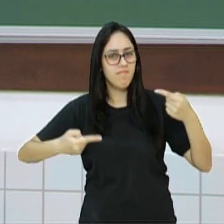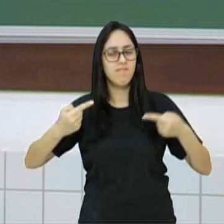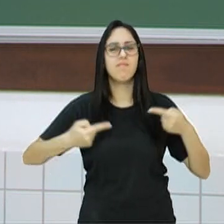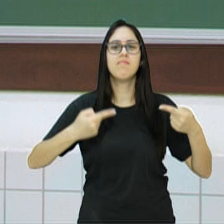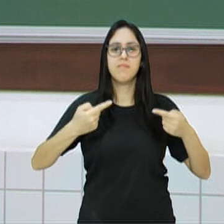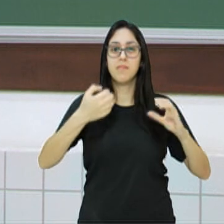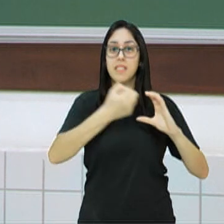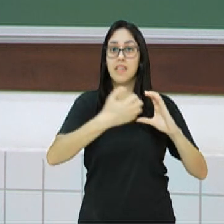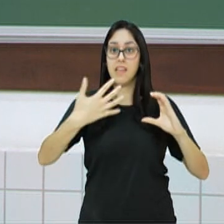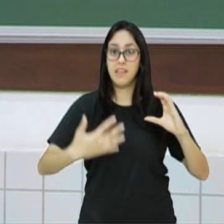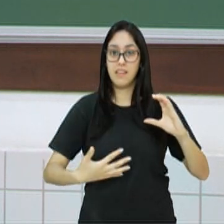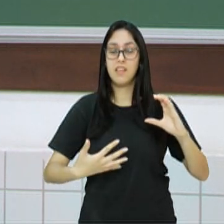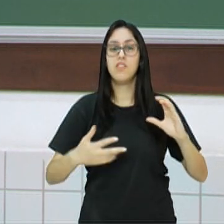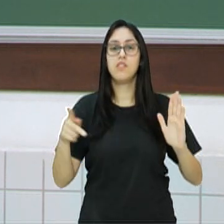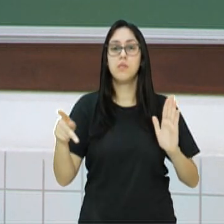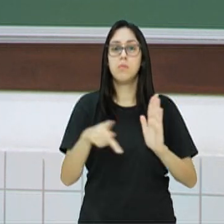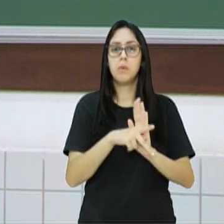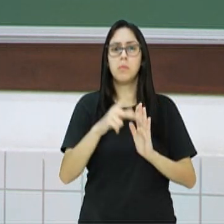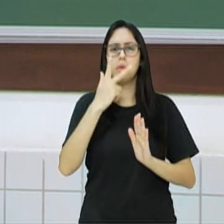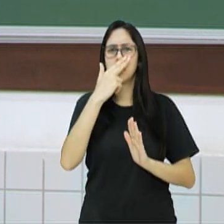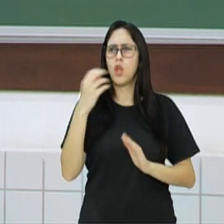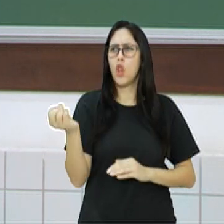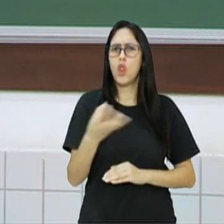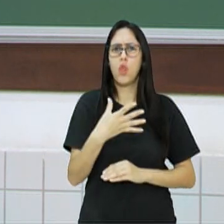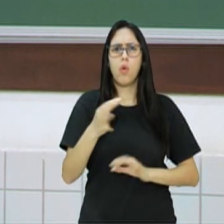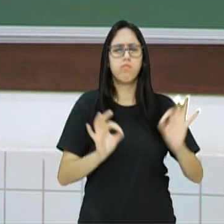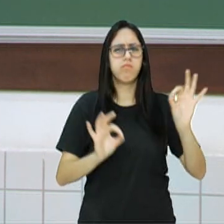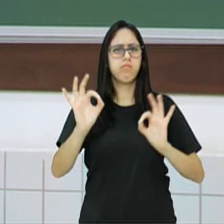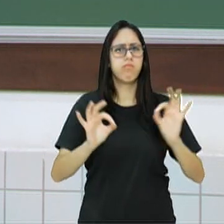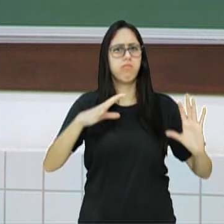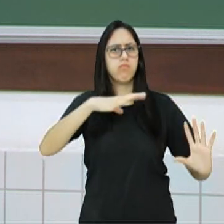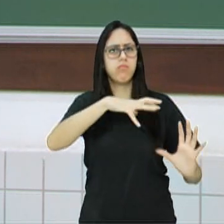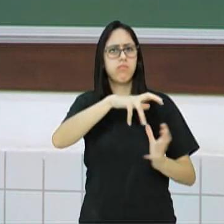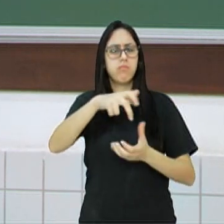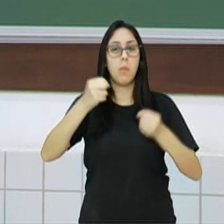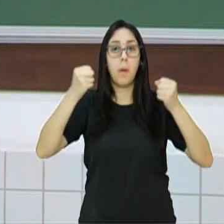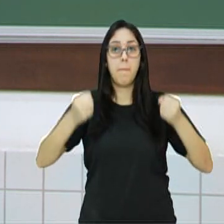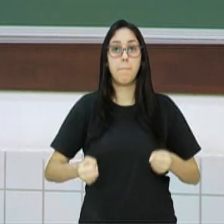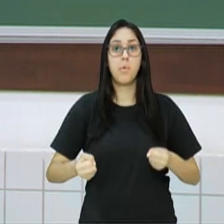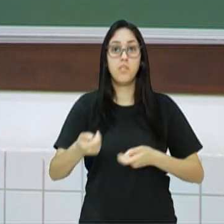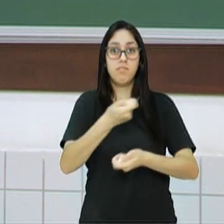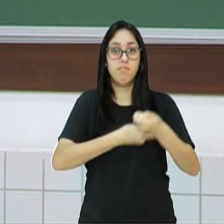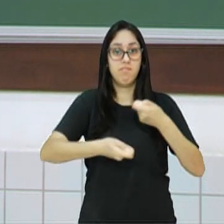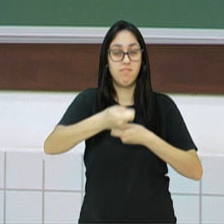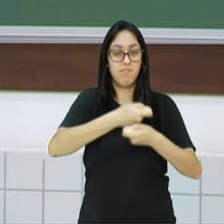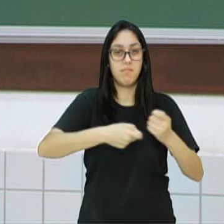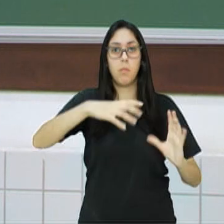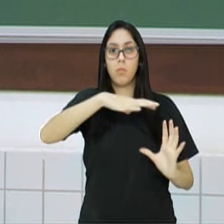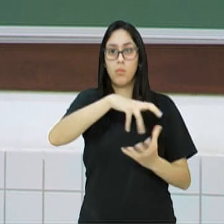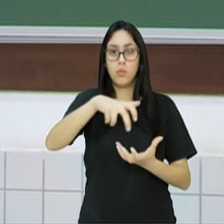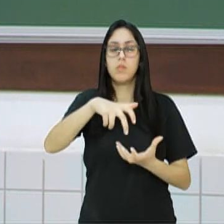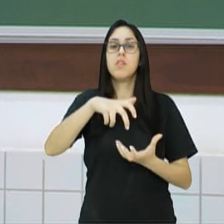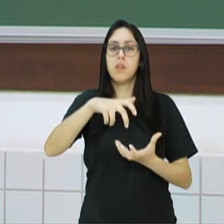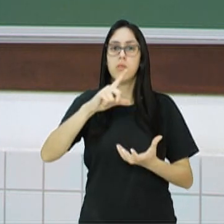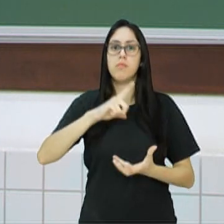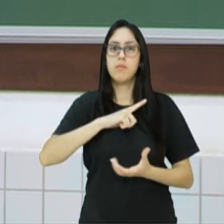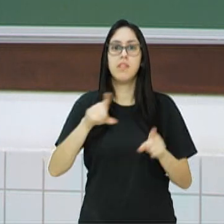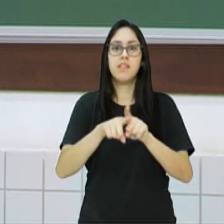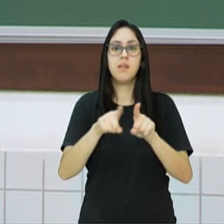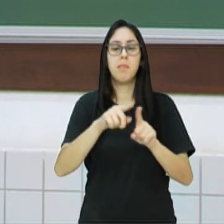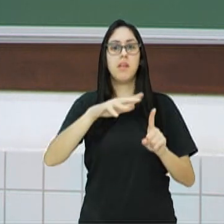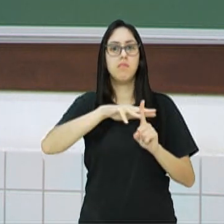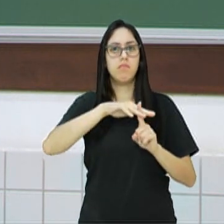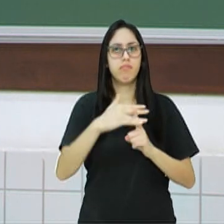dessa reorganização mundial, da reorganização do poder geopolítico mundial, com a queda do socialismo a partir da década